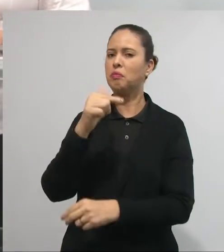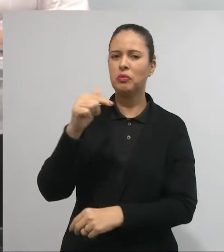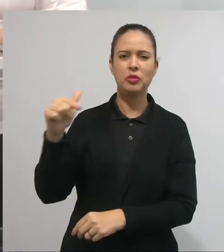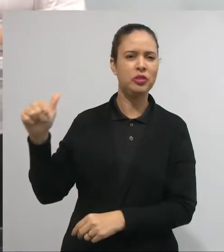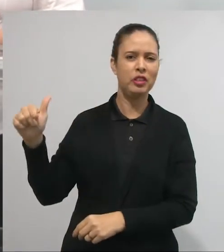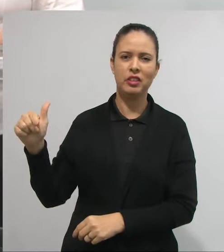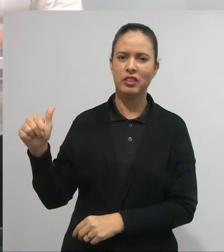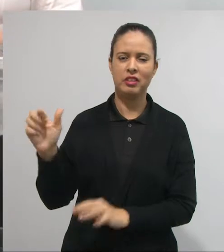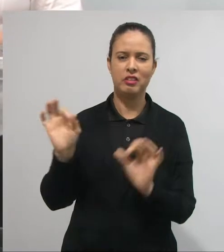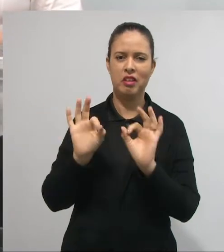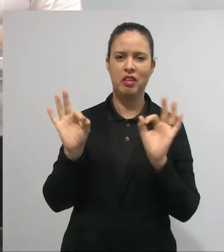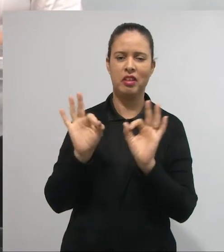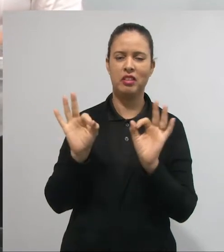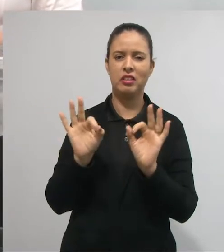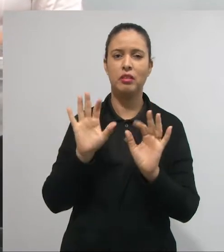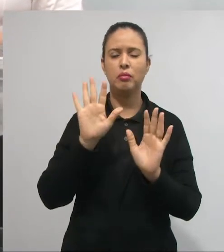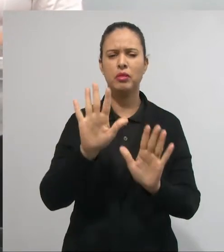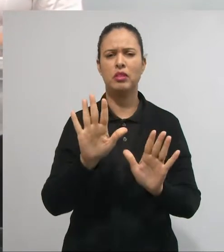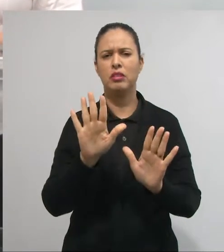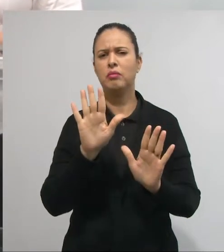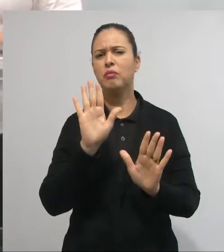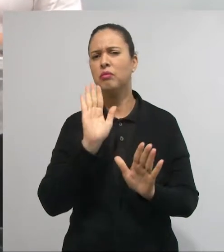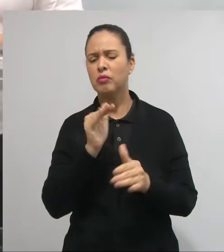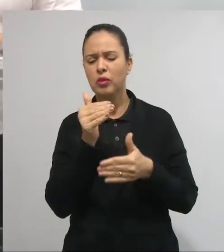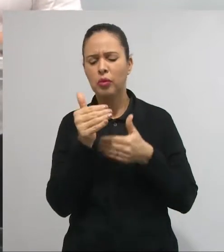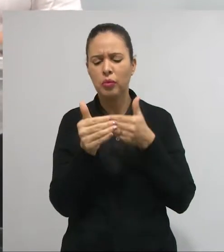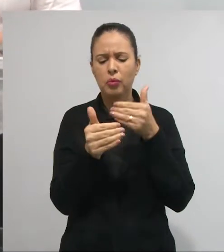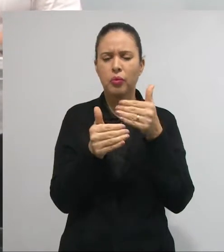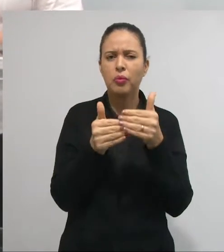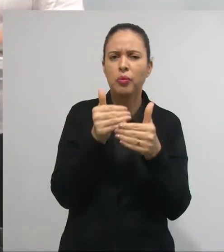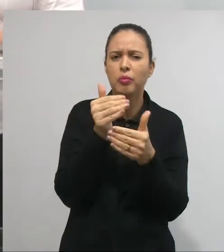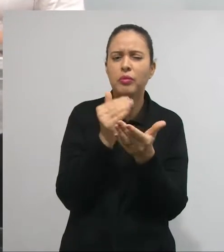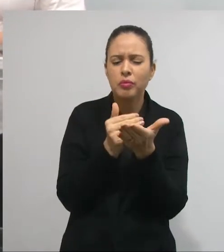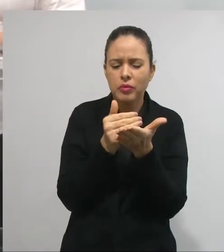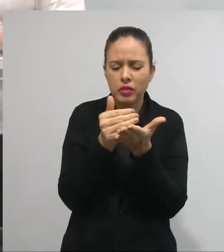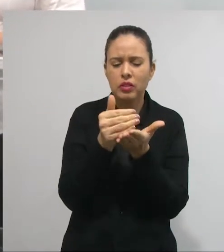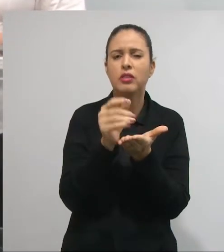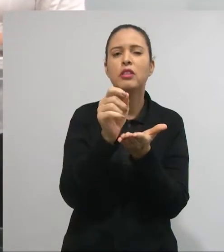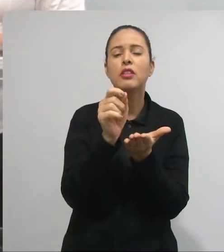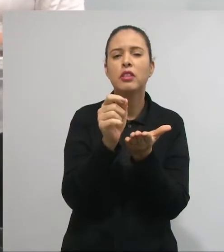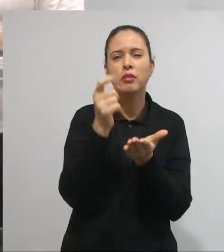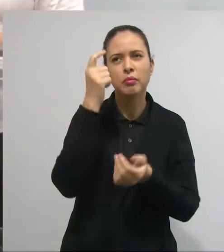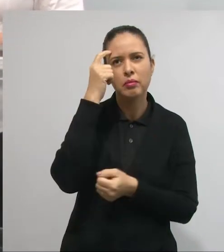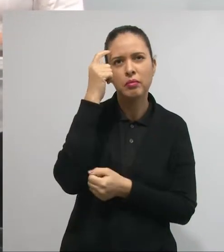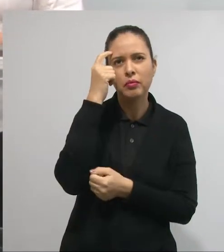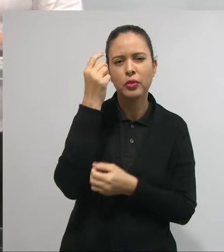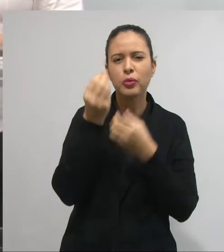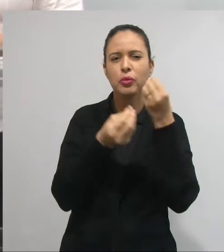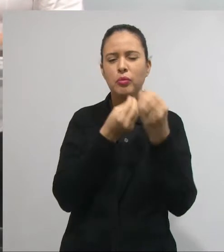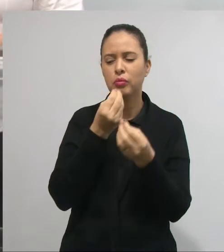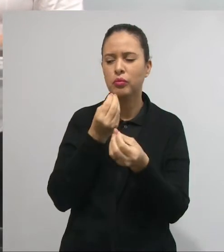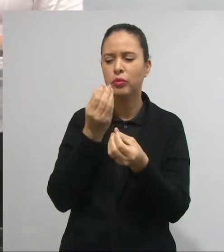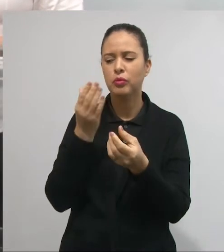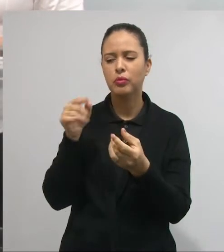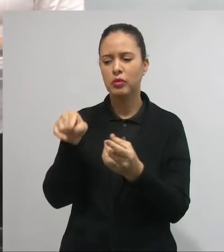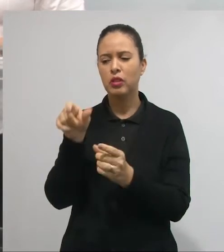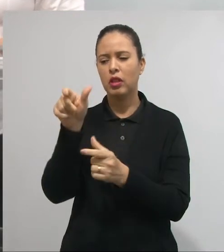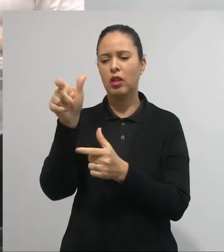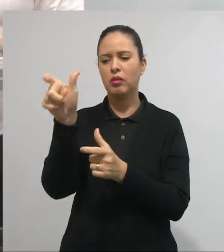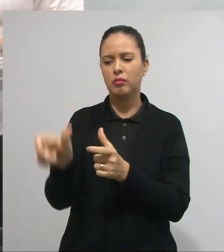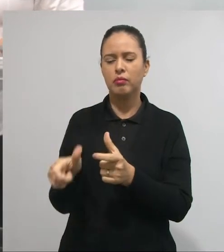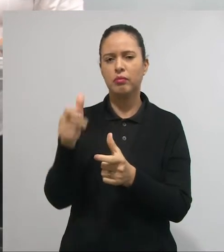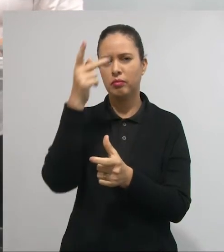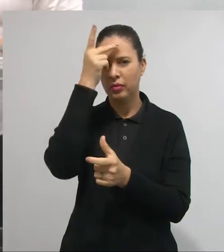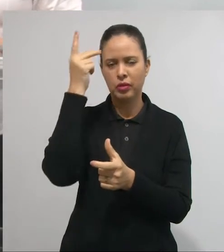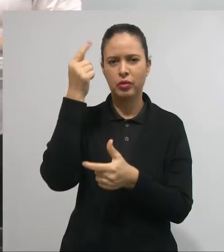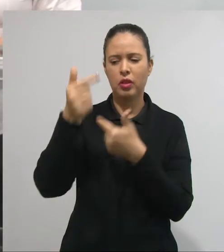já havia, né, um princípio de cuidado, porque havia um registro, pelo menos contábil, das horas